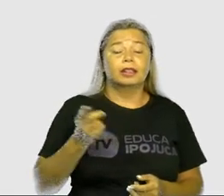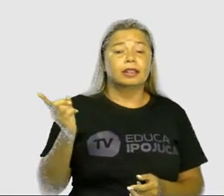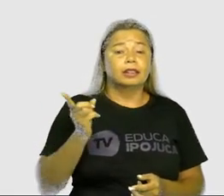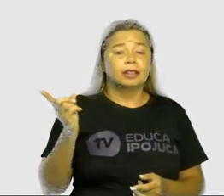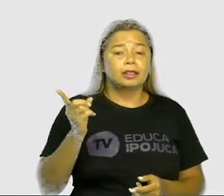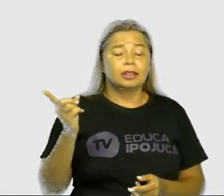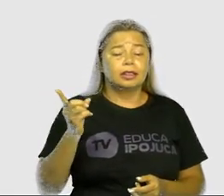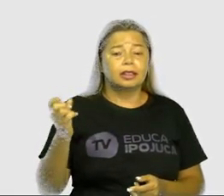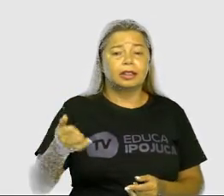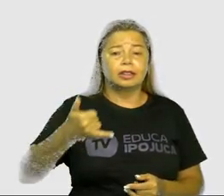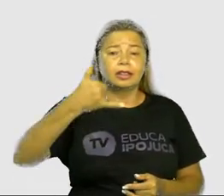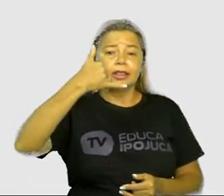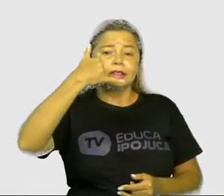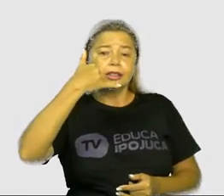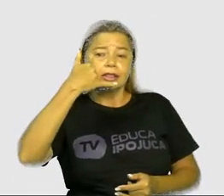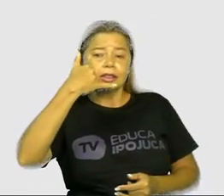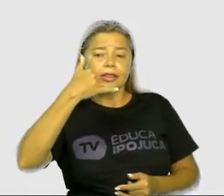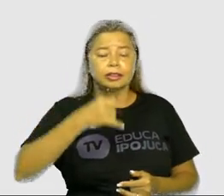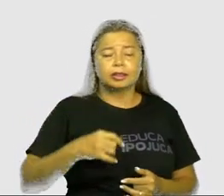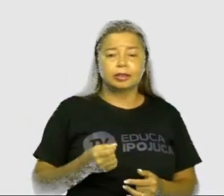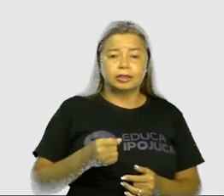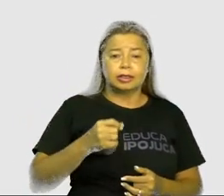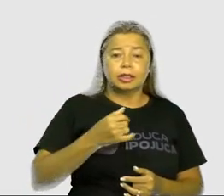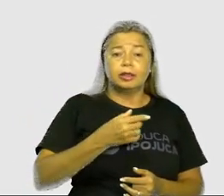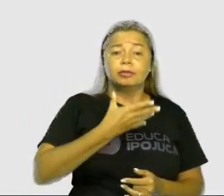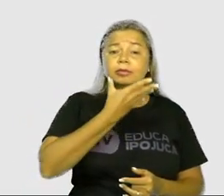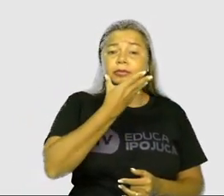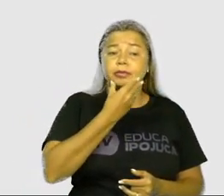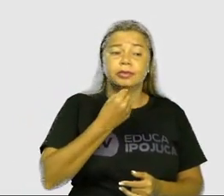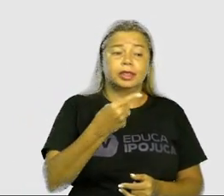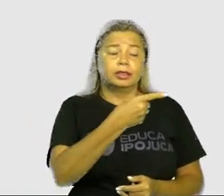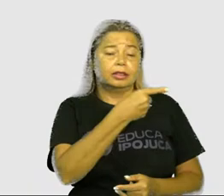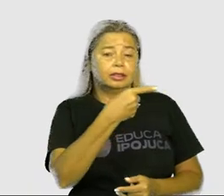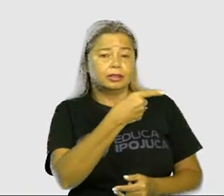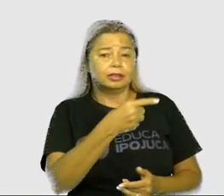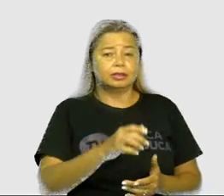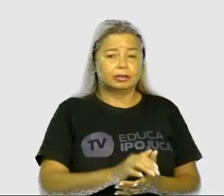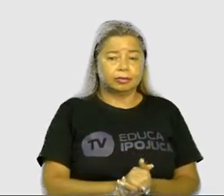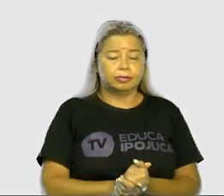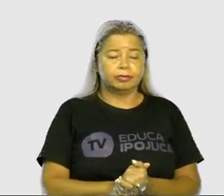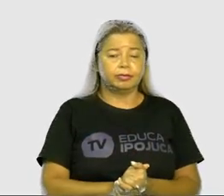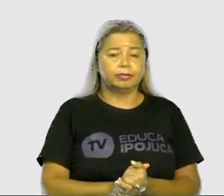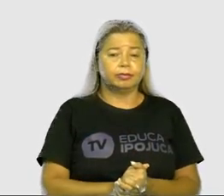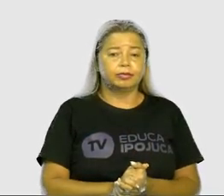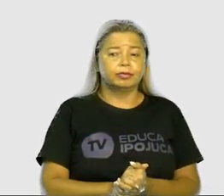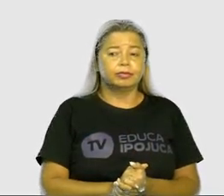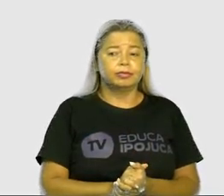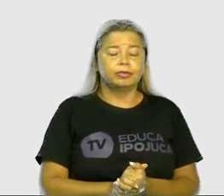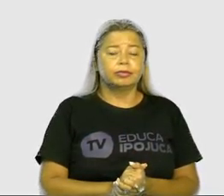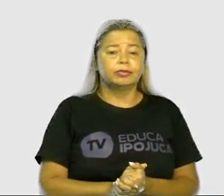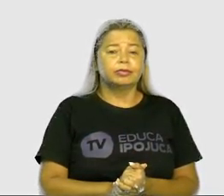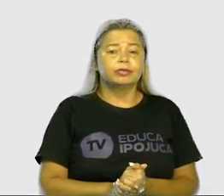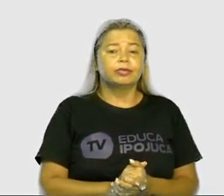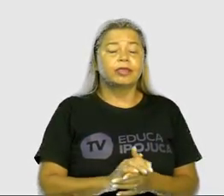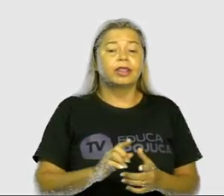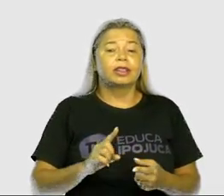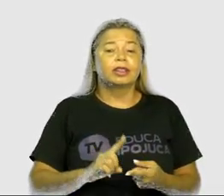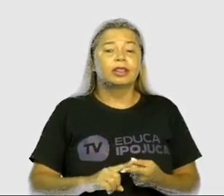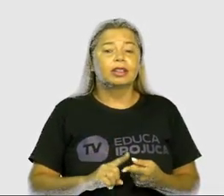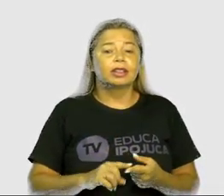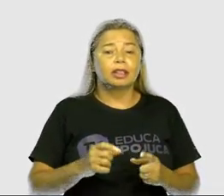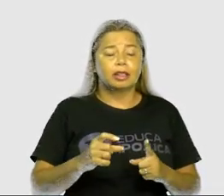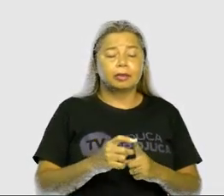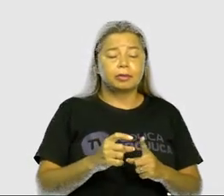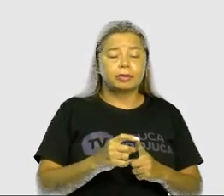telefonando para ele. Então, nós temos aqui o verbo to call, né? Que ele está no gerúndio, e depois vem